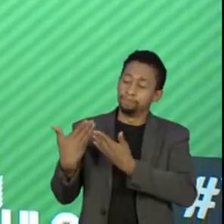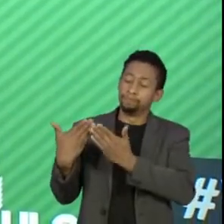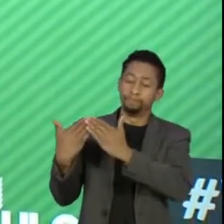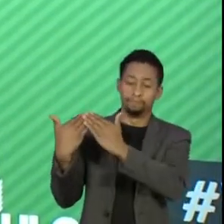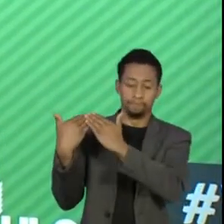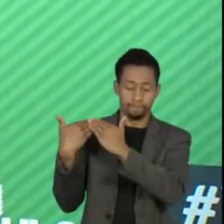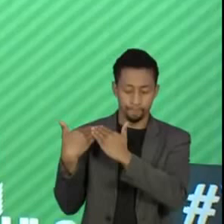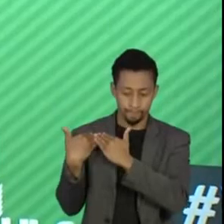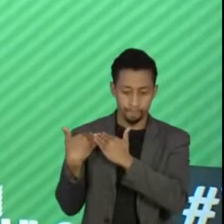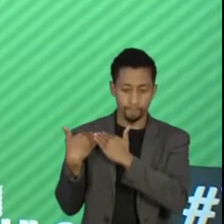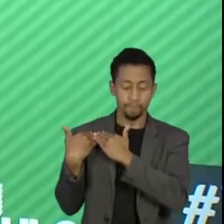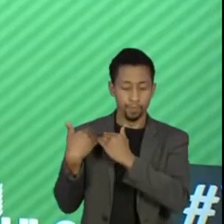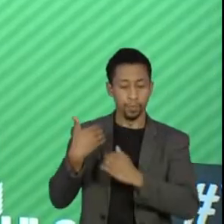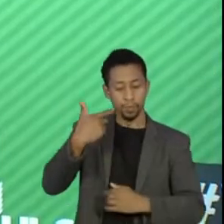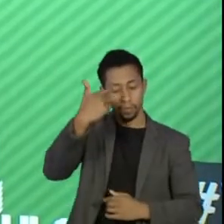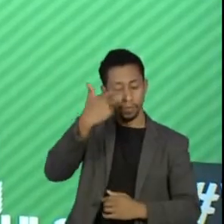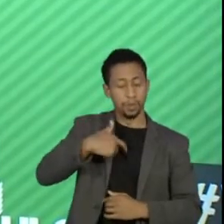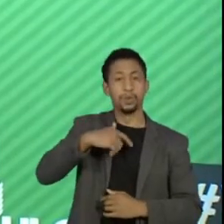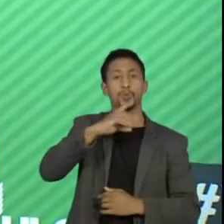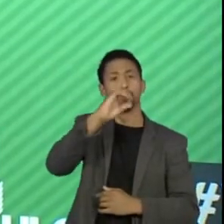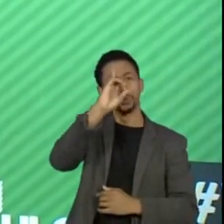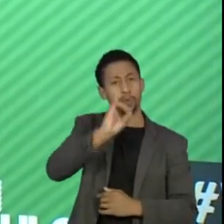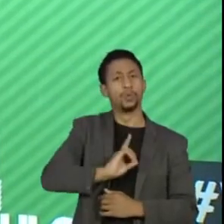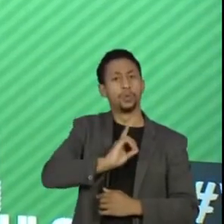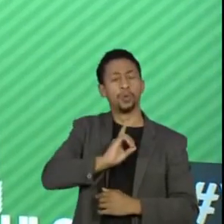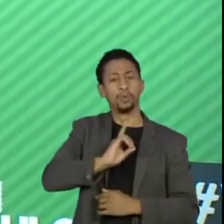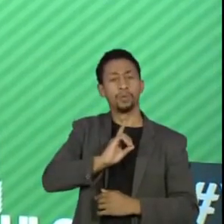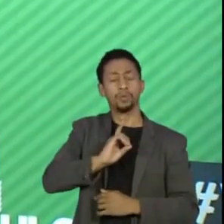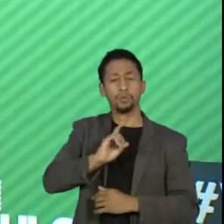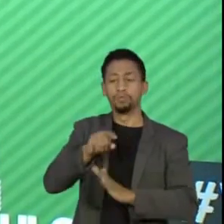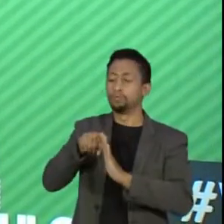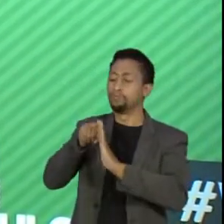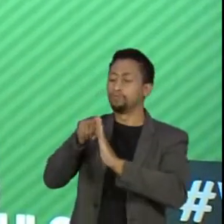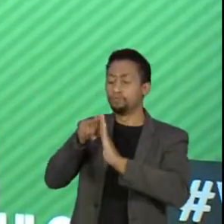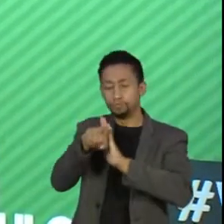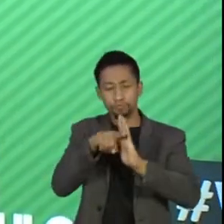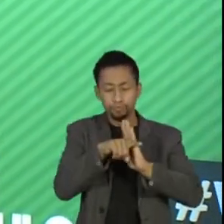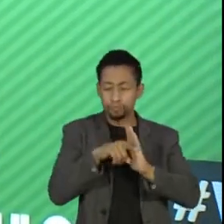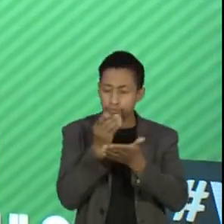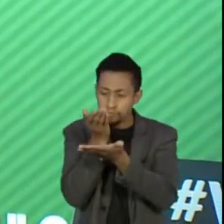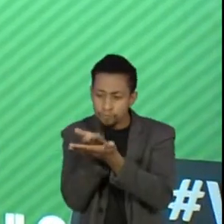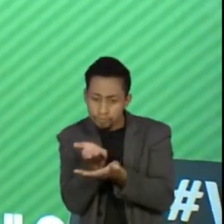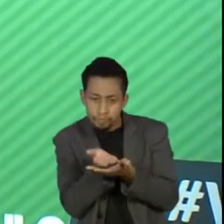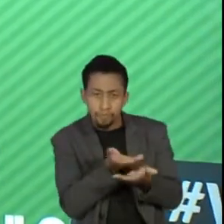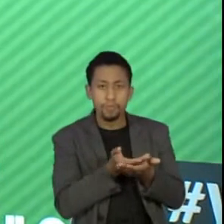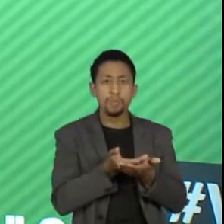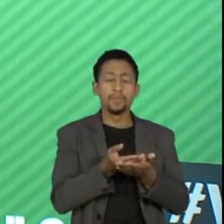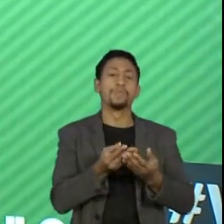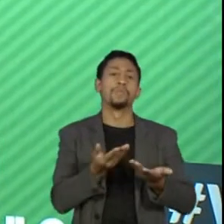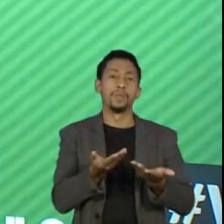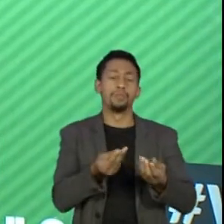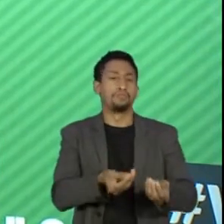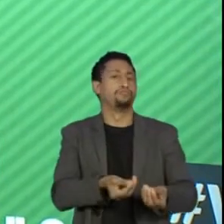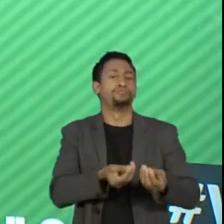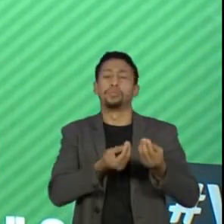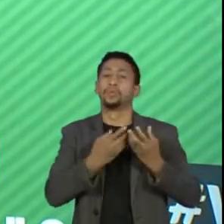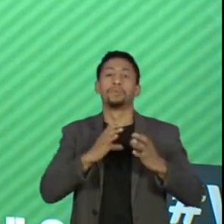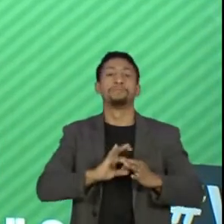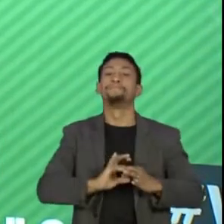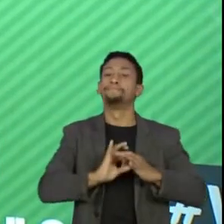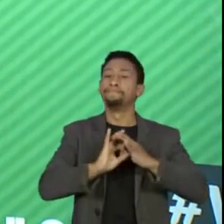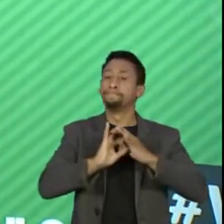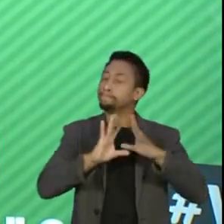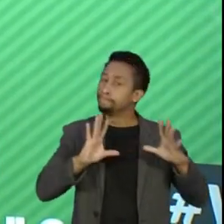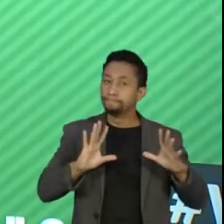me nomear diretor do estudo e de me permitirem a liberdade científica para